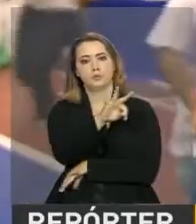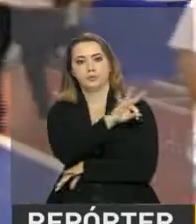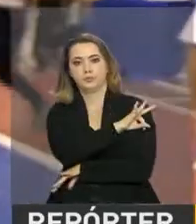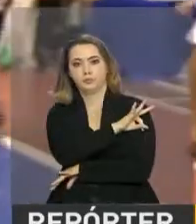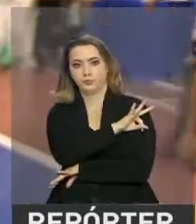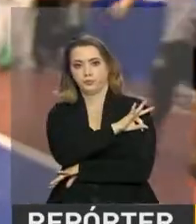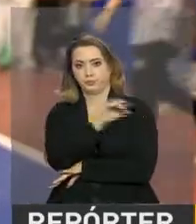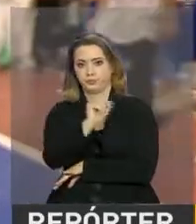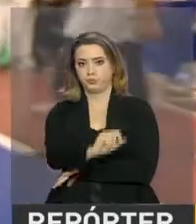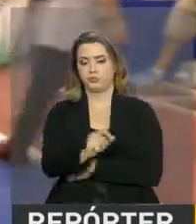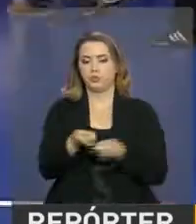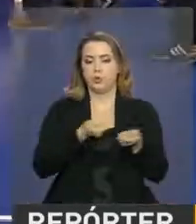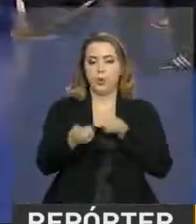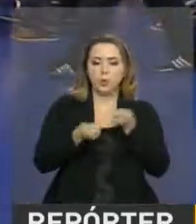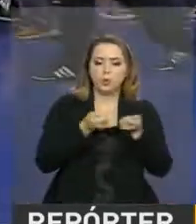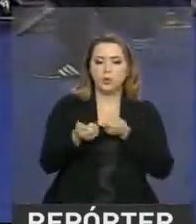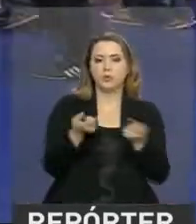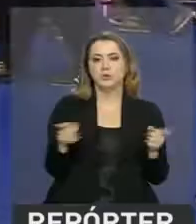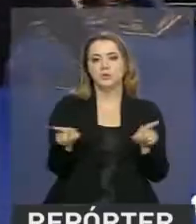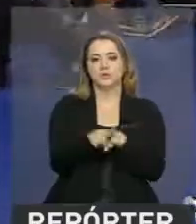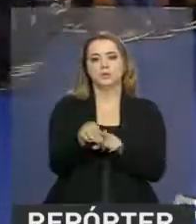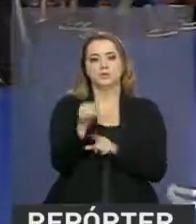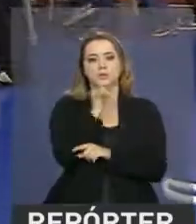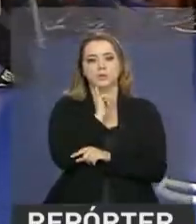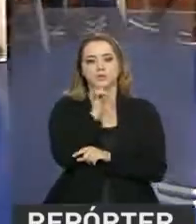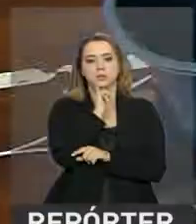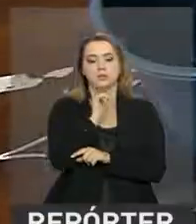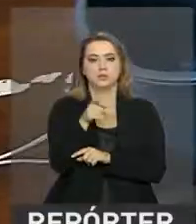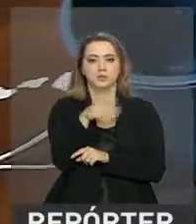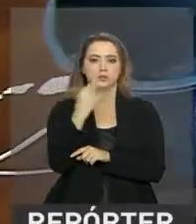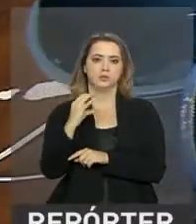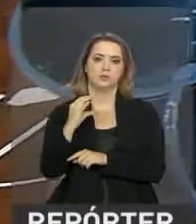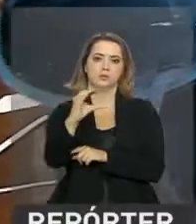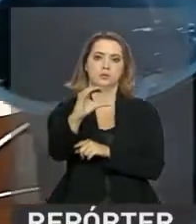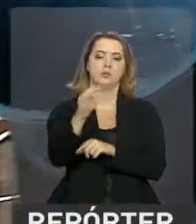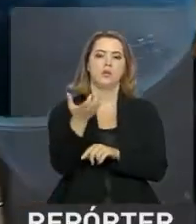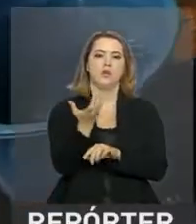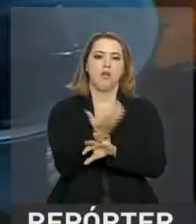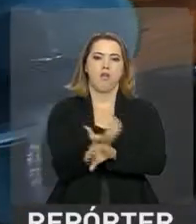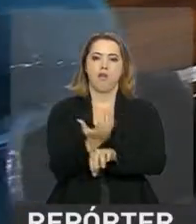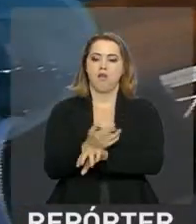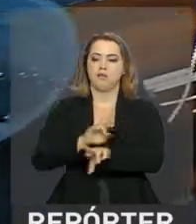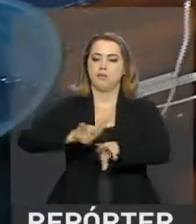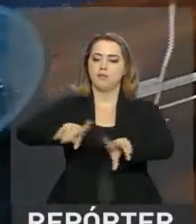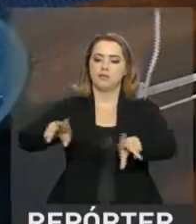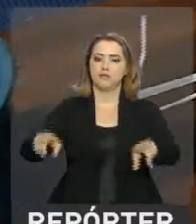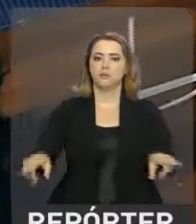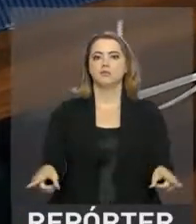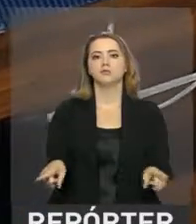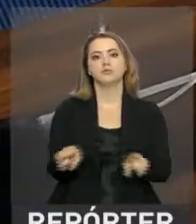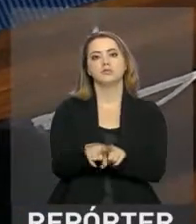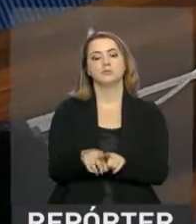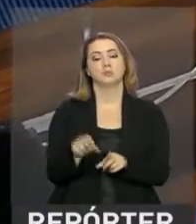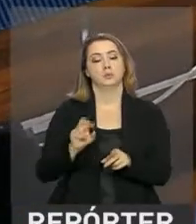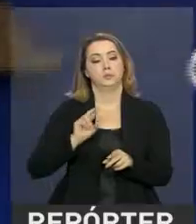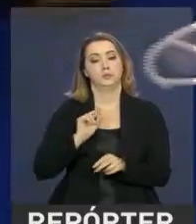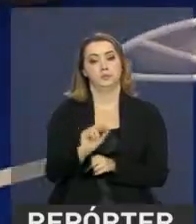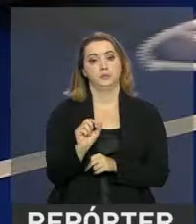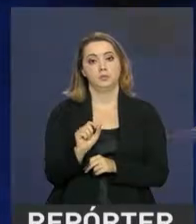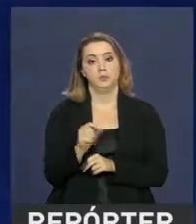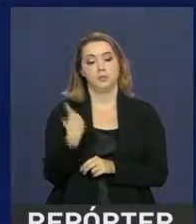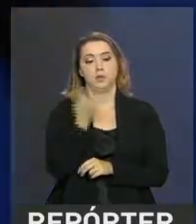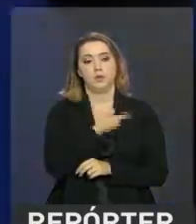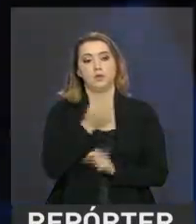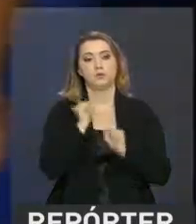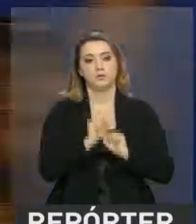de microcontroladores, como por exemplo com ciências, que é a biologia, é a parte física, química. Então a